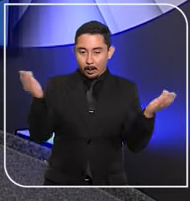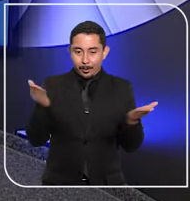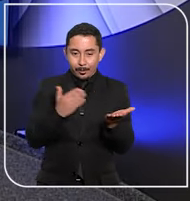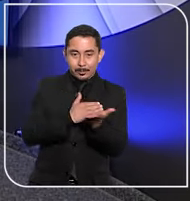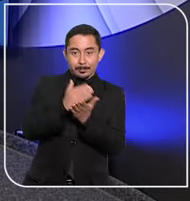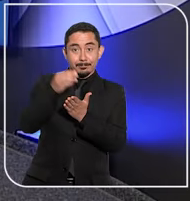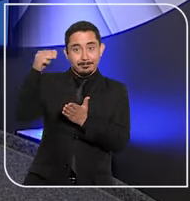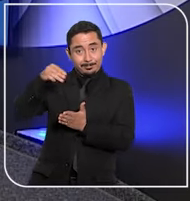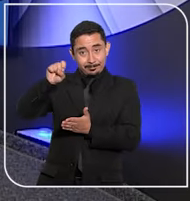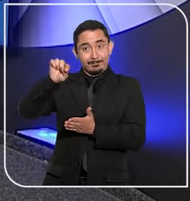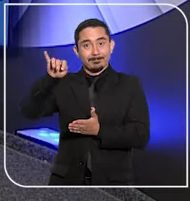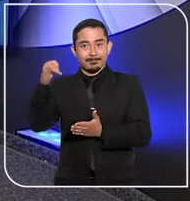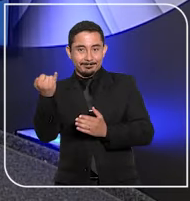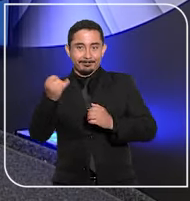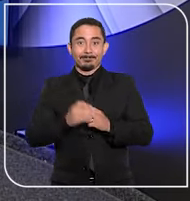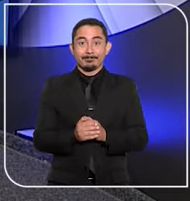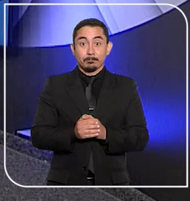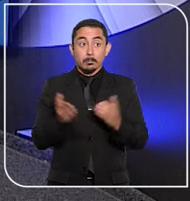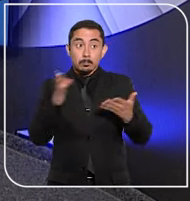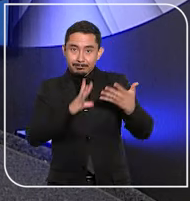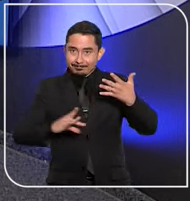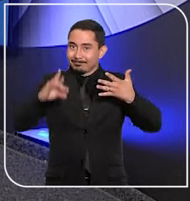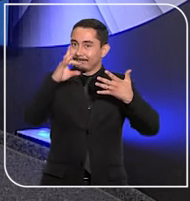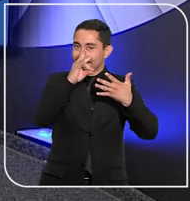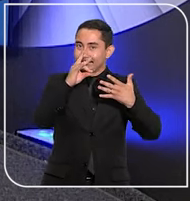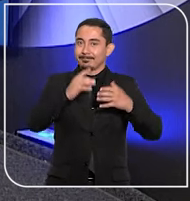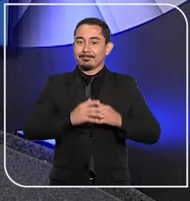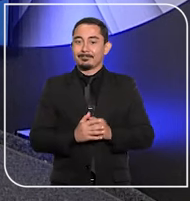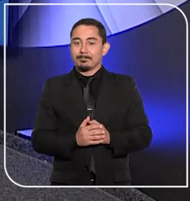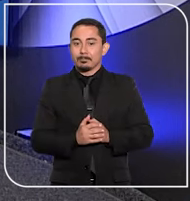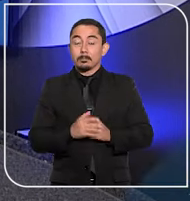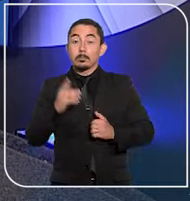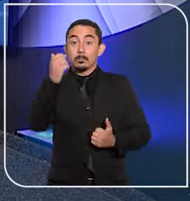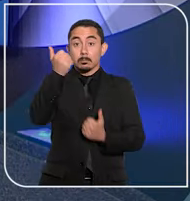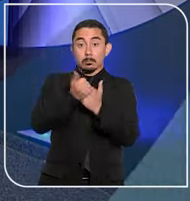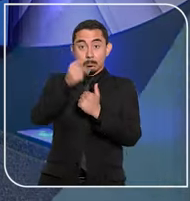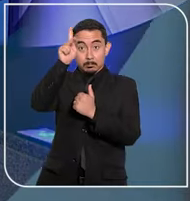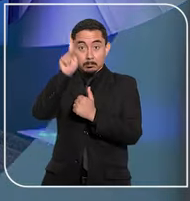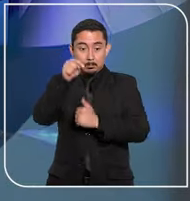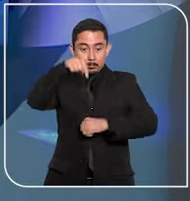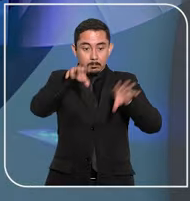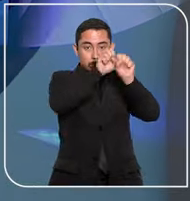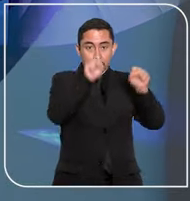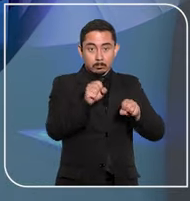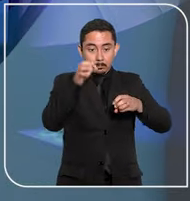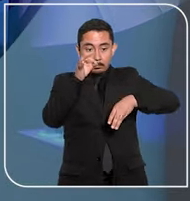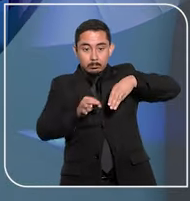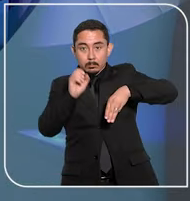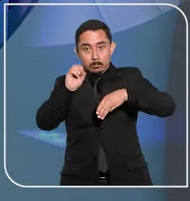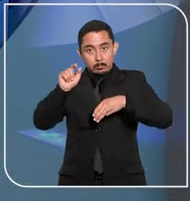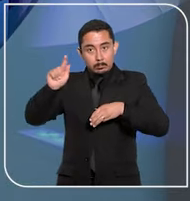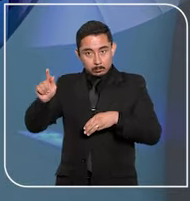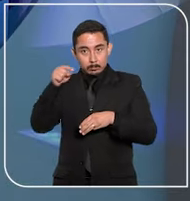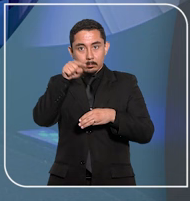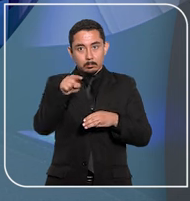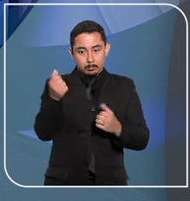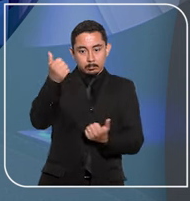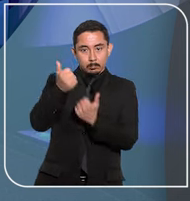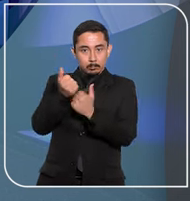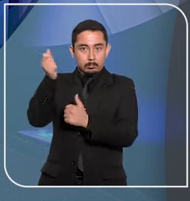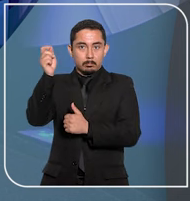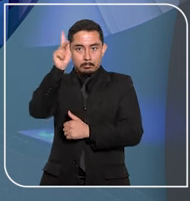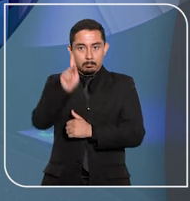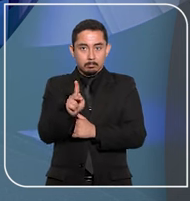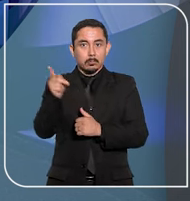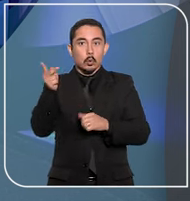Olá começa agora o minuto STJ e Vamos aos destaques o vice-presidente do tribunal Ministro og Fernandes no Exercício